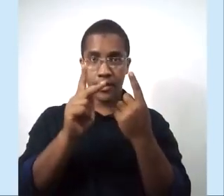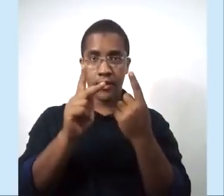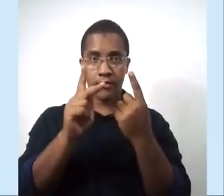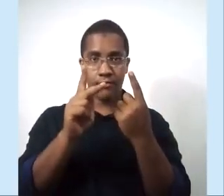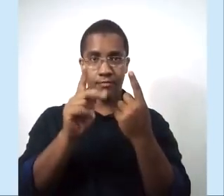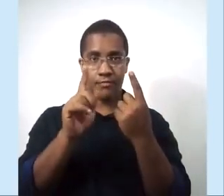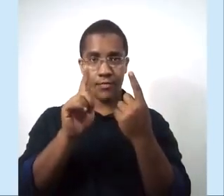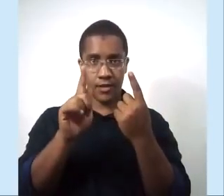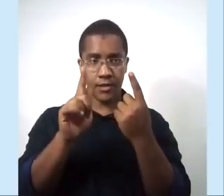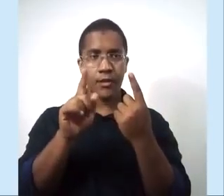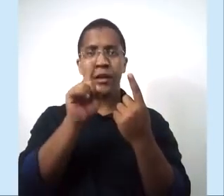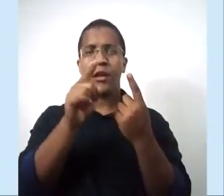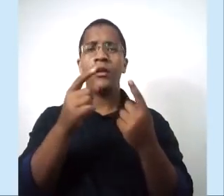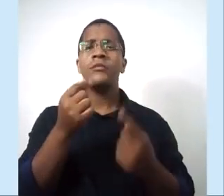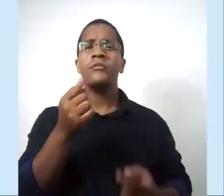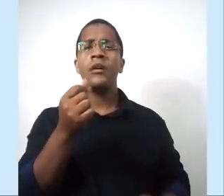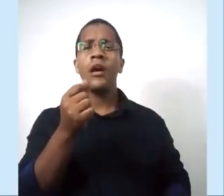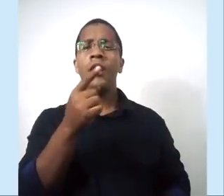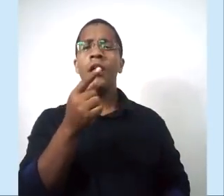custa 26,